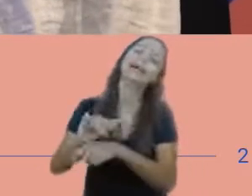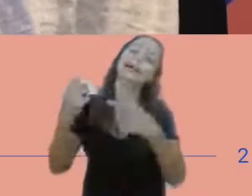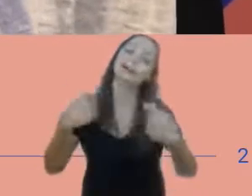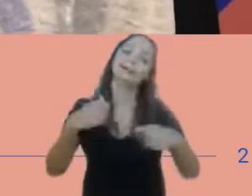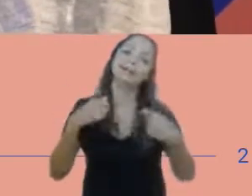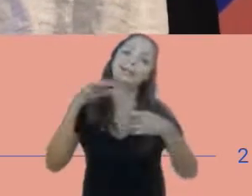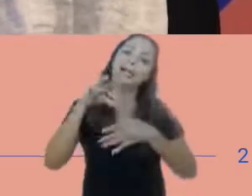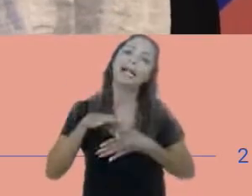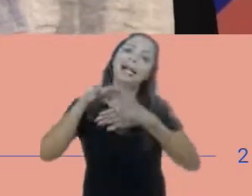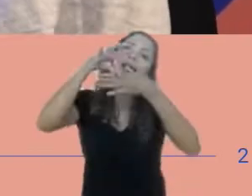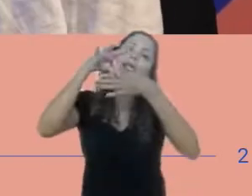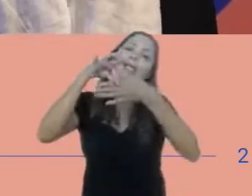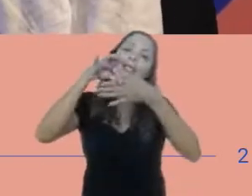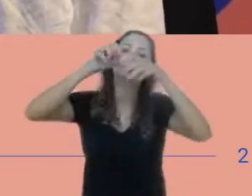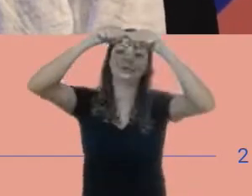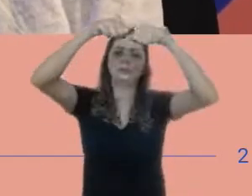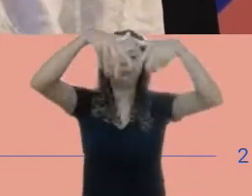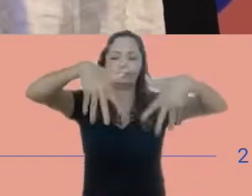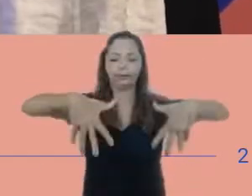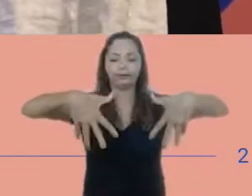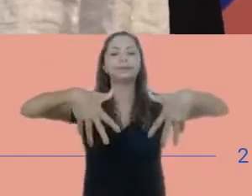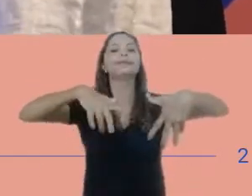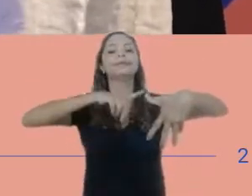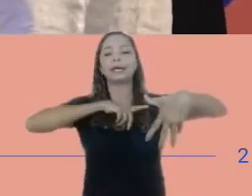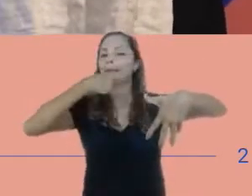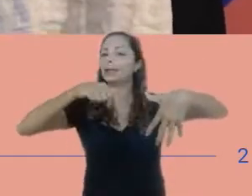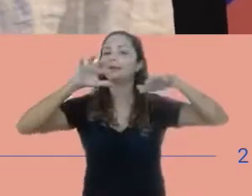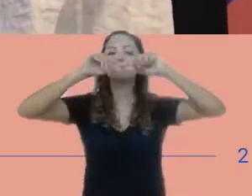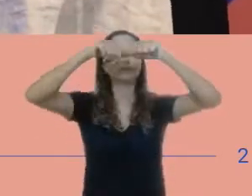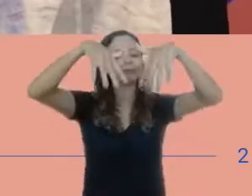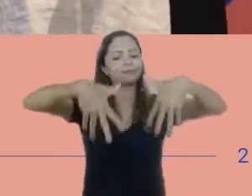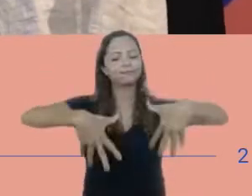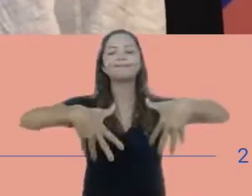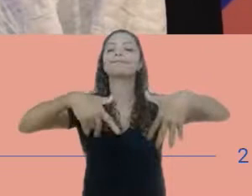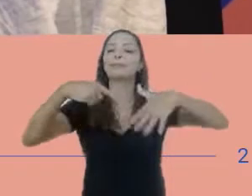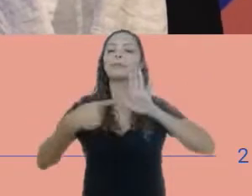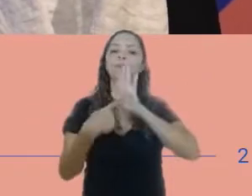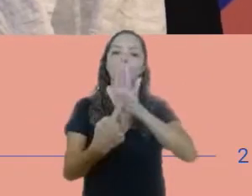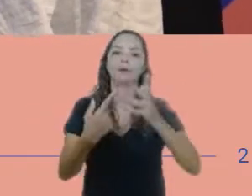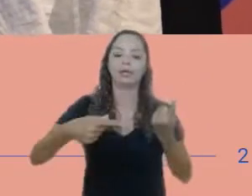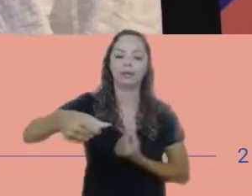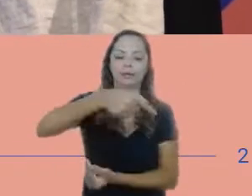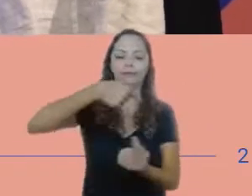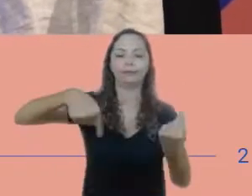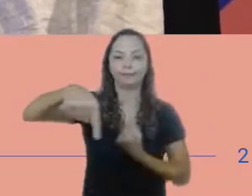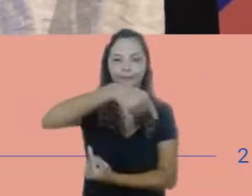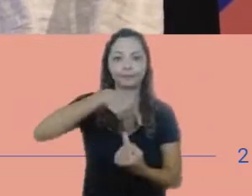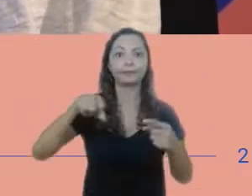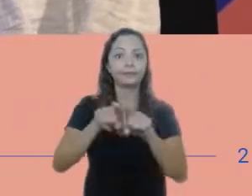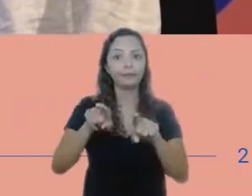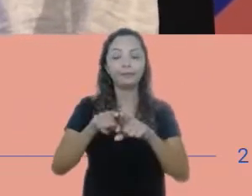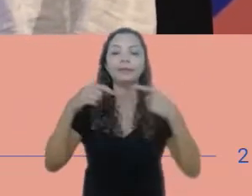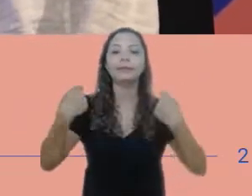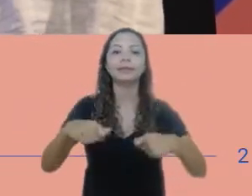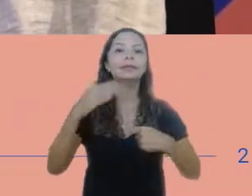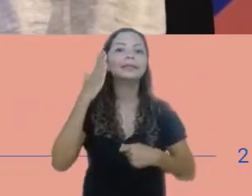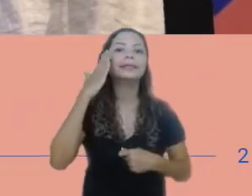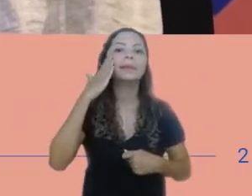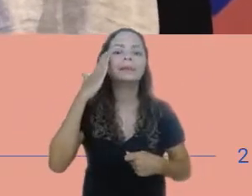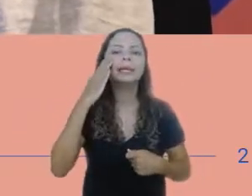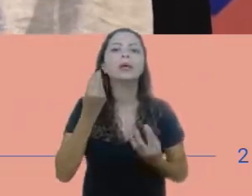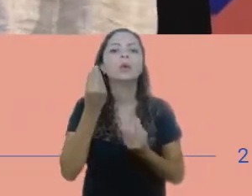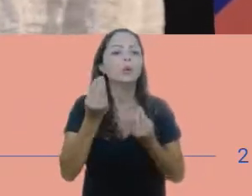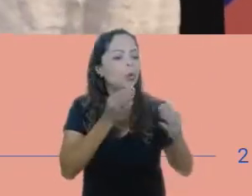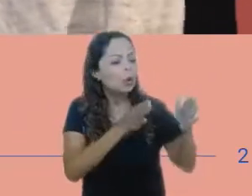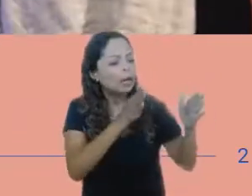e compartilhado por todos os atores e além disso tem que ser também a visão integrada da cadeia por isso que a gente tá